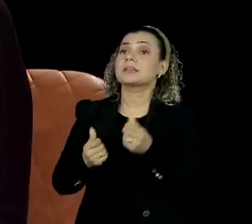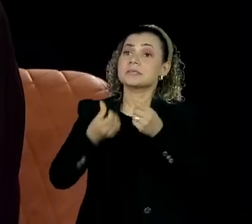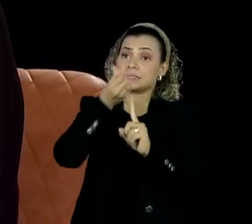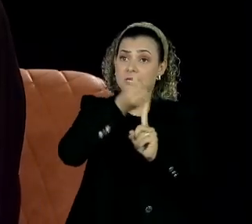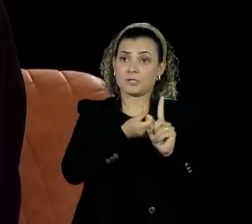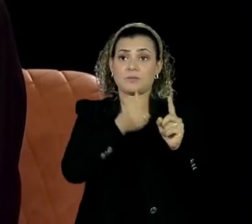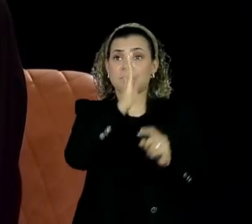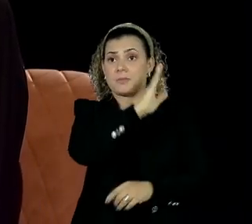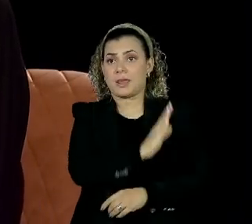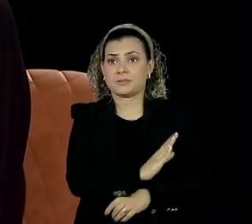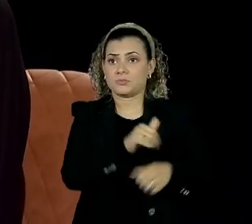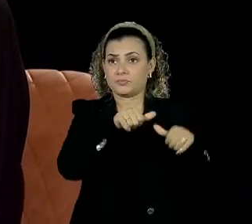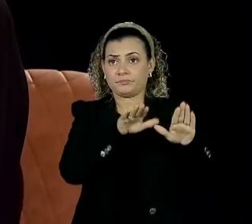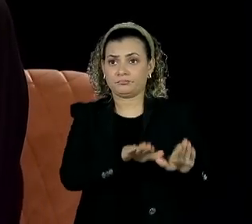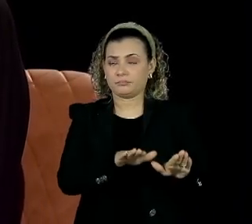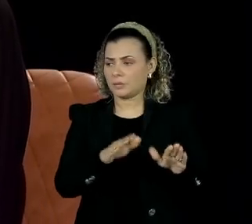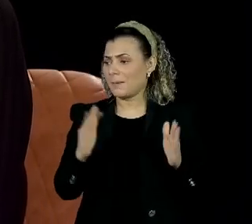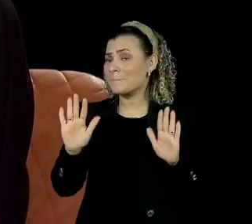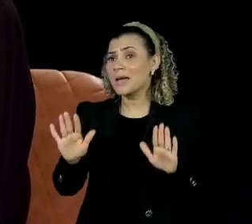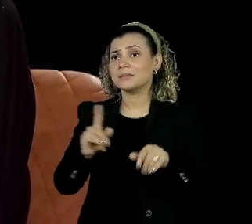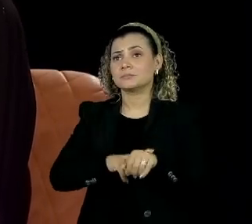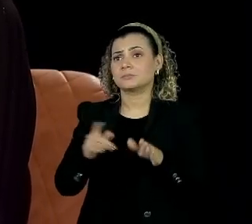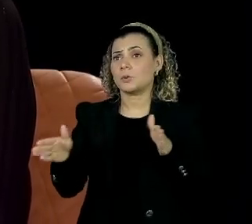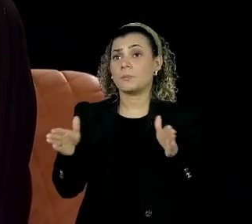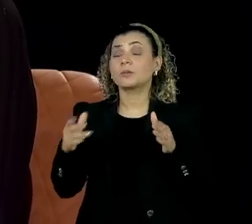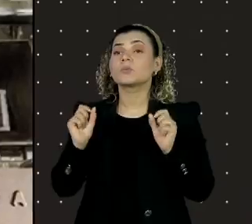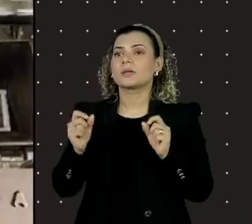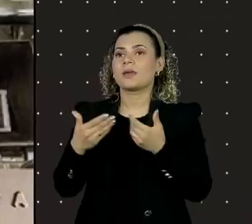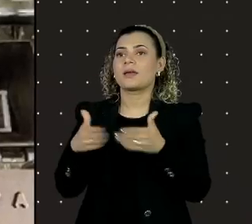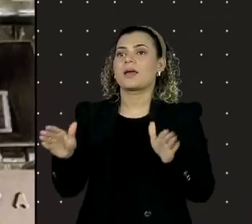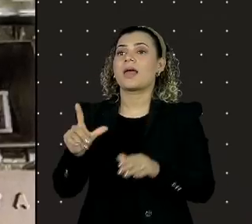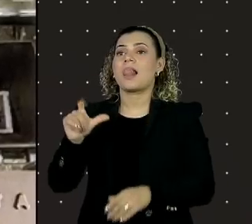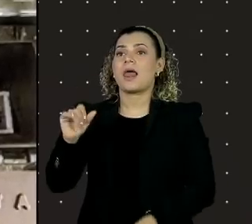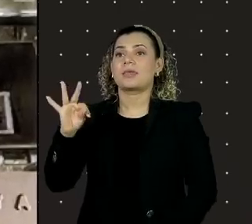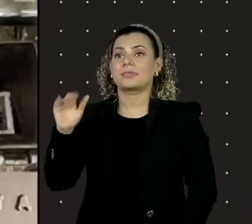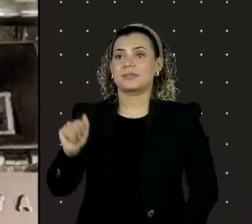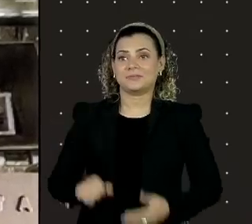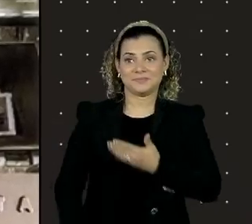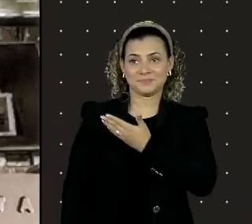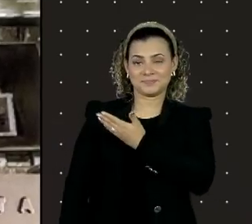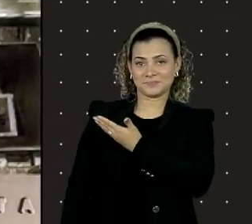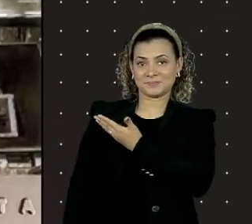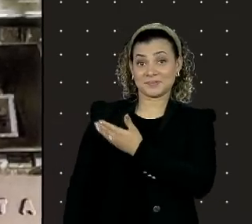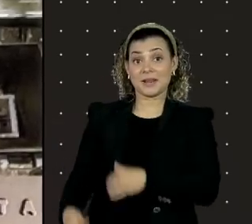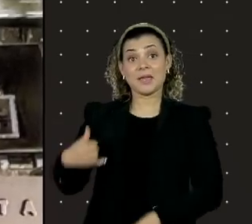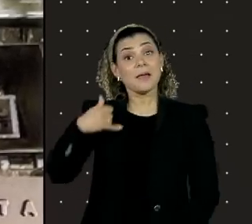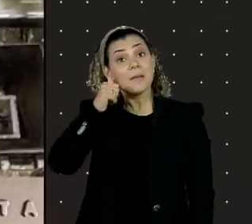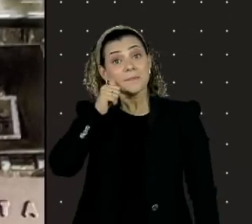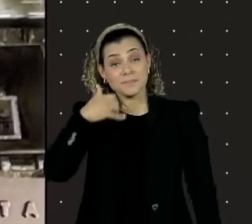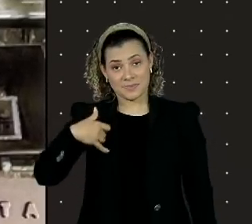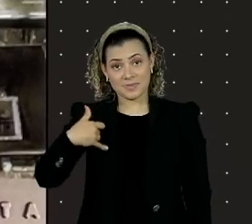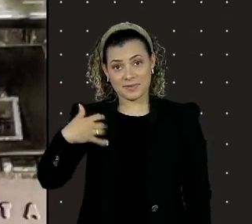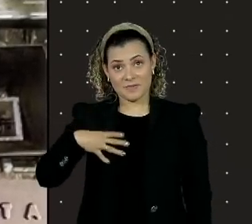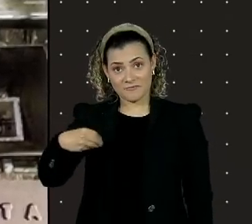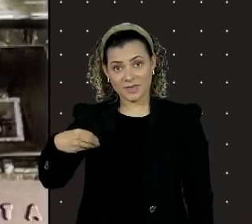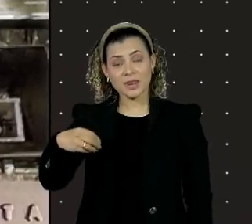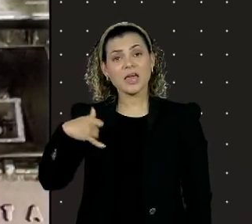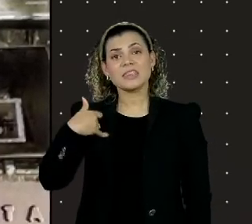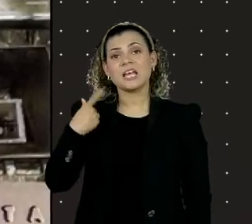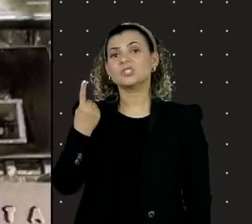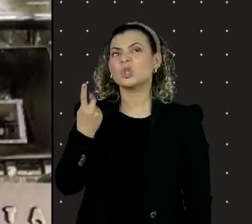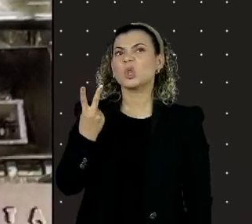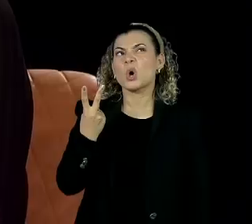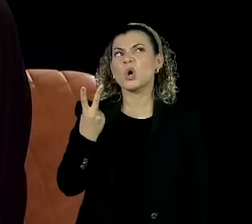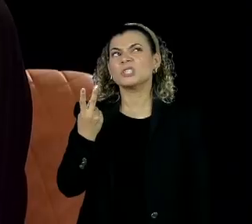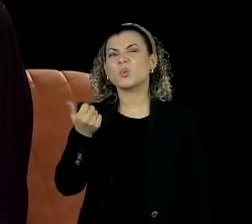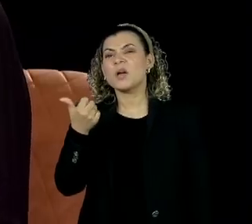no Brasil. Mas era um momento que eu tinha lançado Da Lata. E minha filha estava com 2 anos e meio, Sofia, 3 anos.